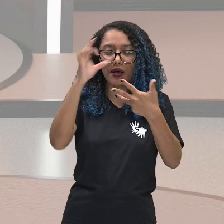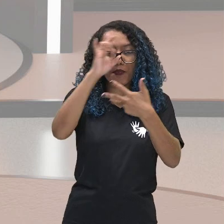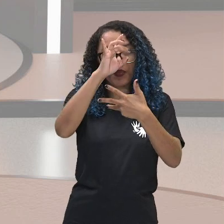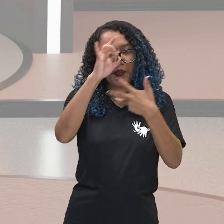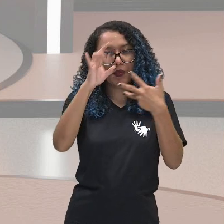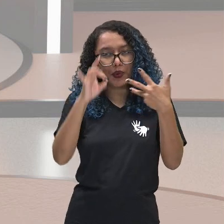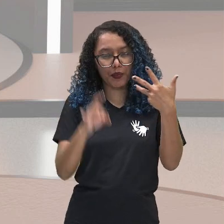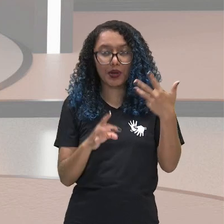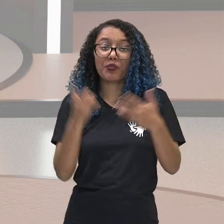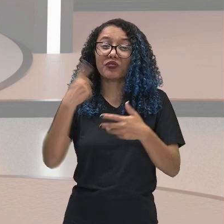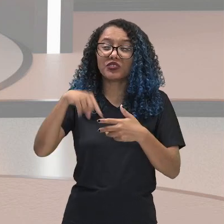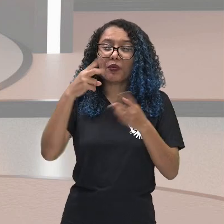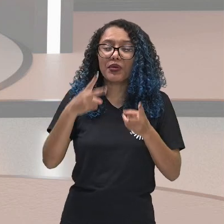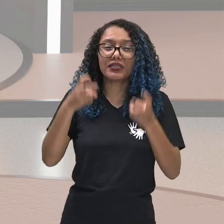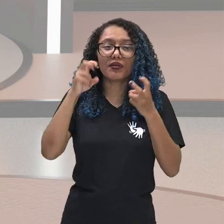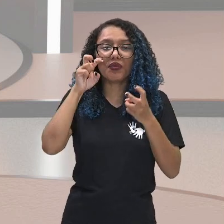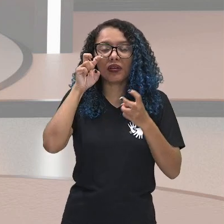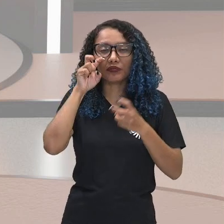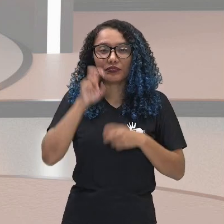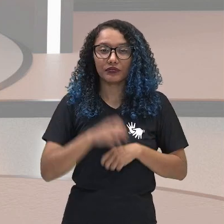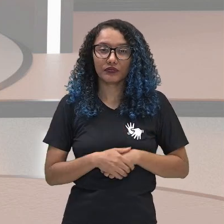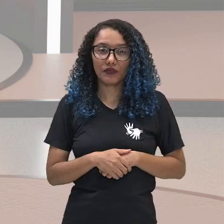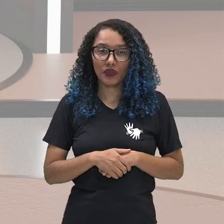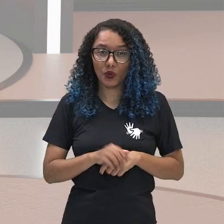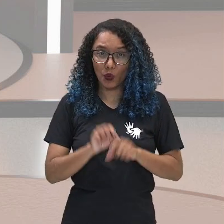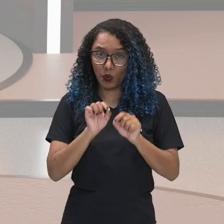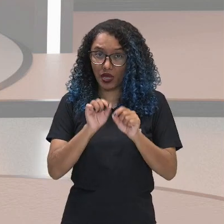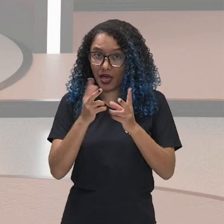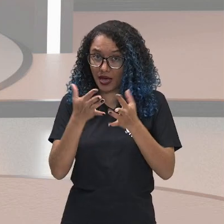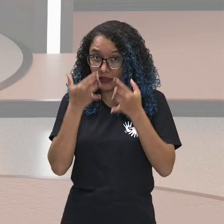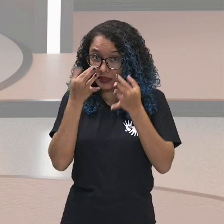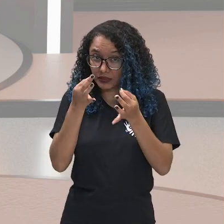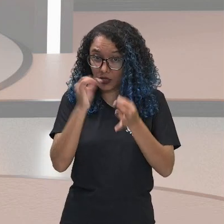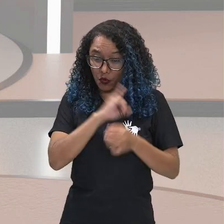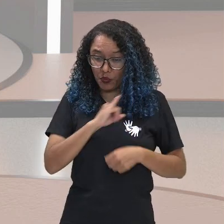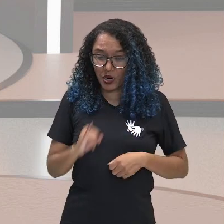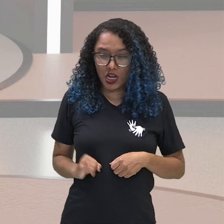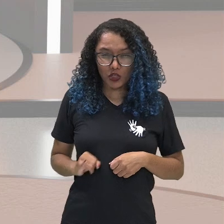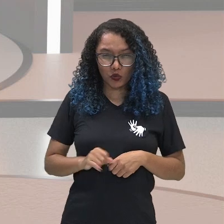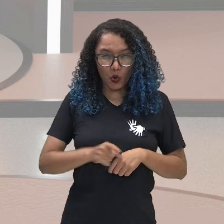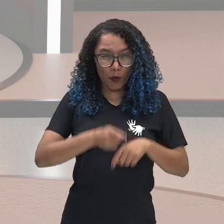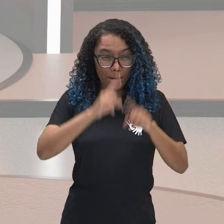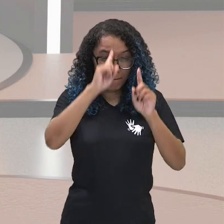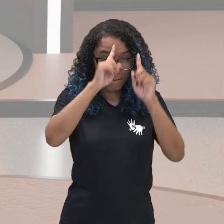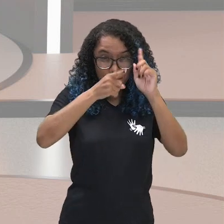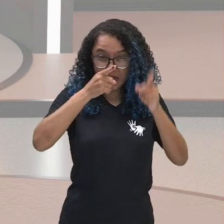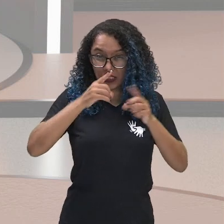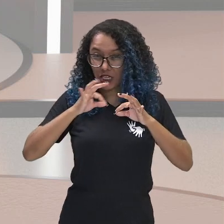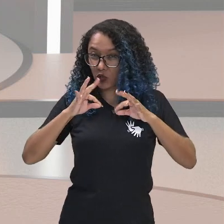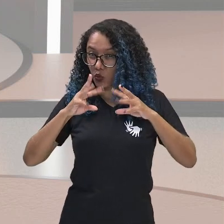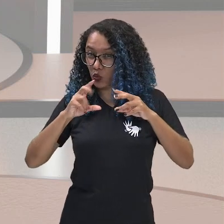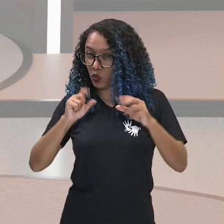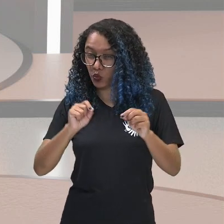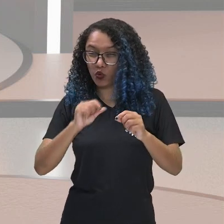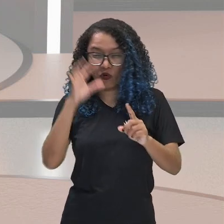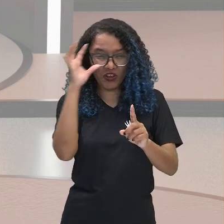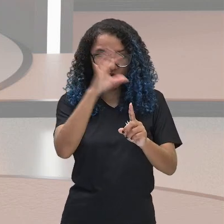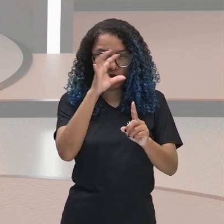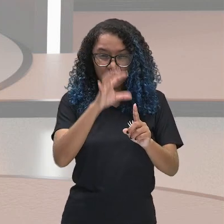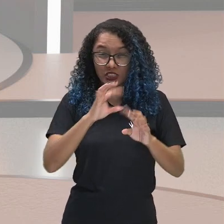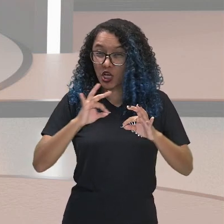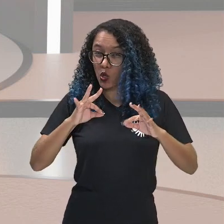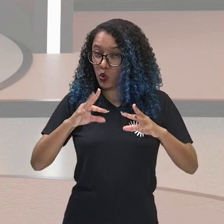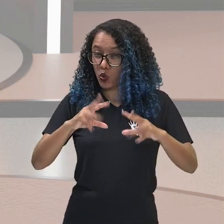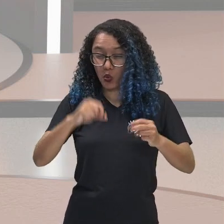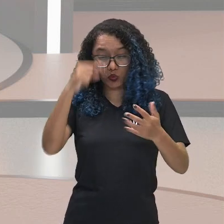ali o imperador está sempre comandando. É ele que vai estar ali na raiz, então, dos 4 poderes. Vamos ver,